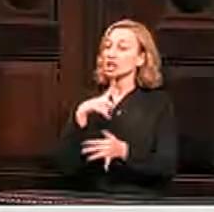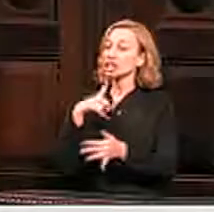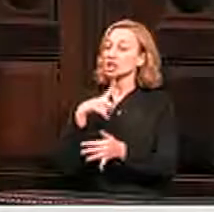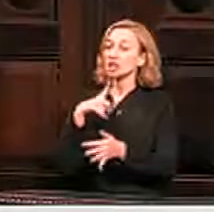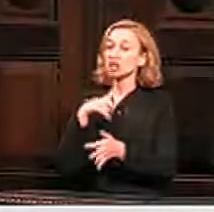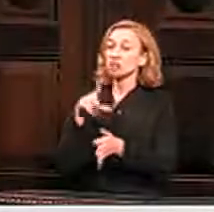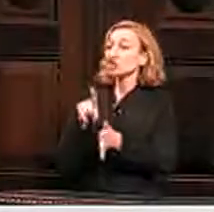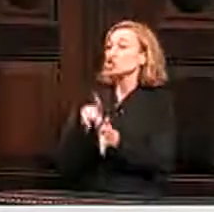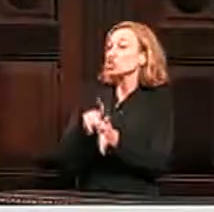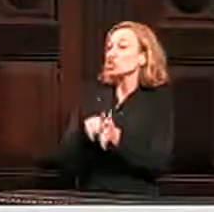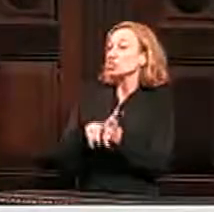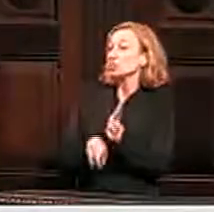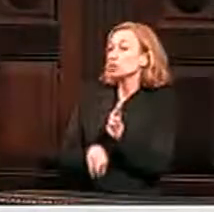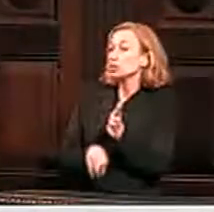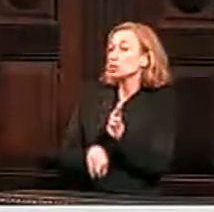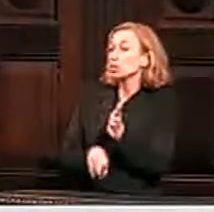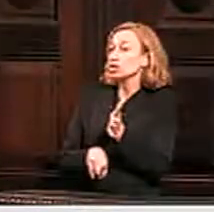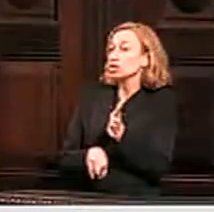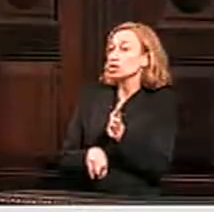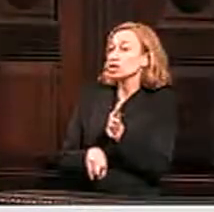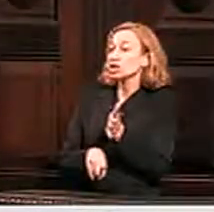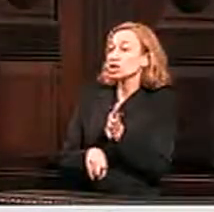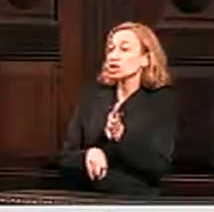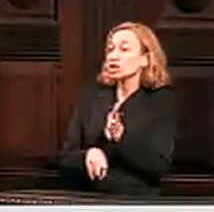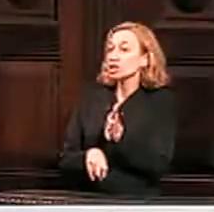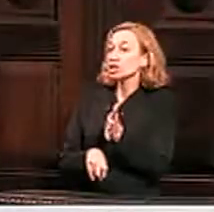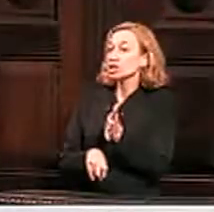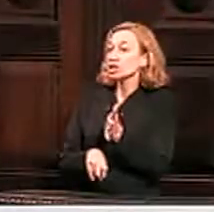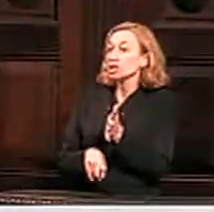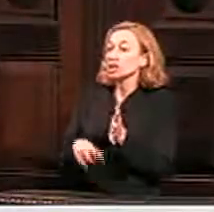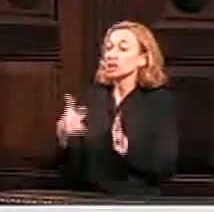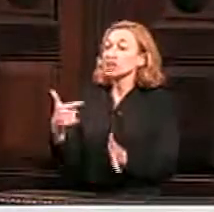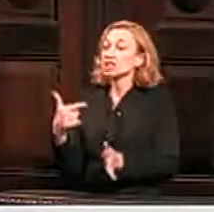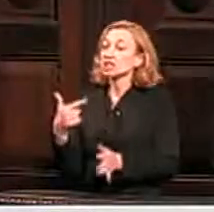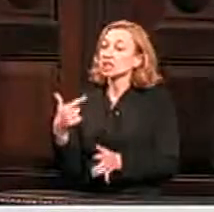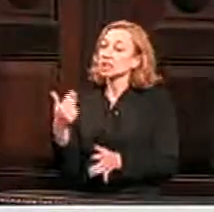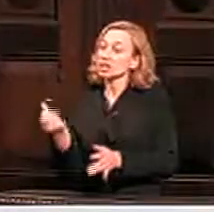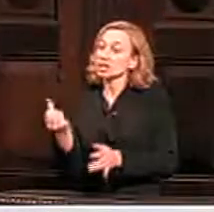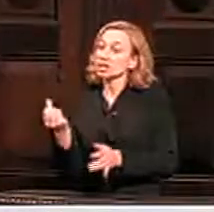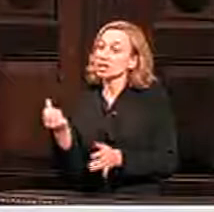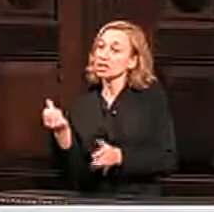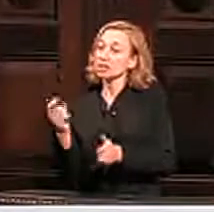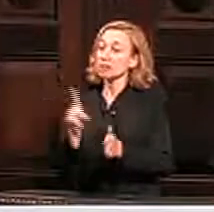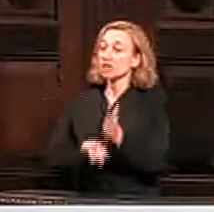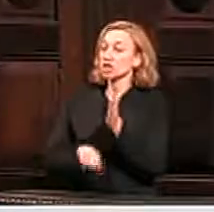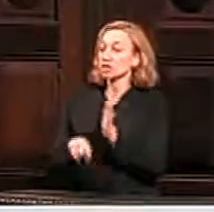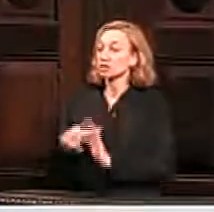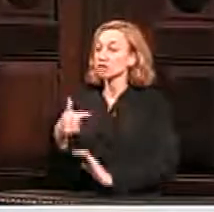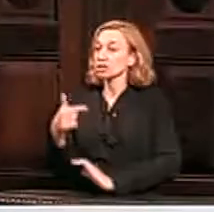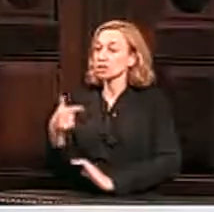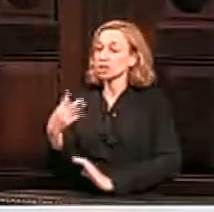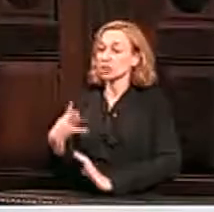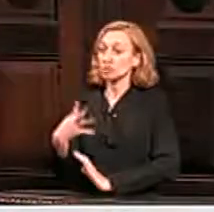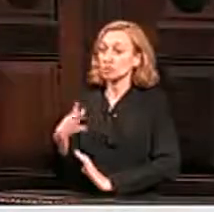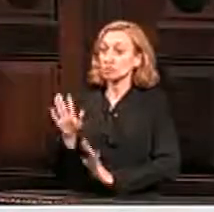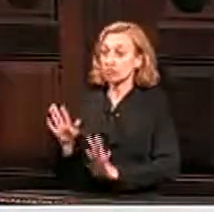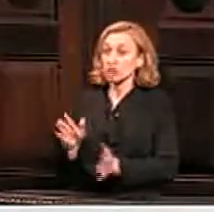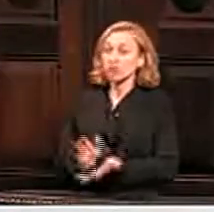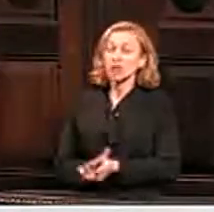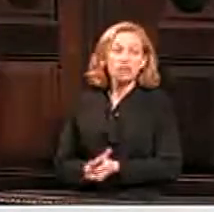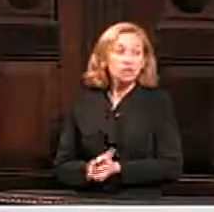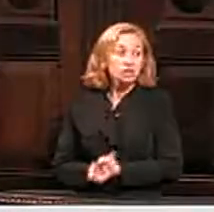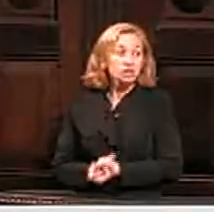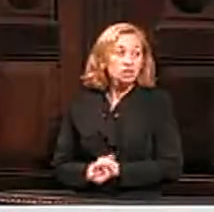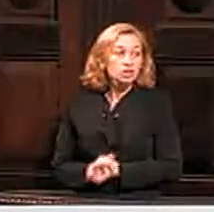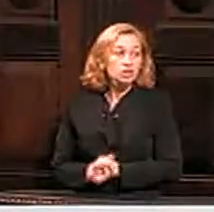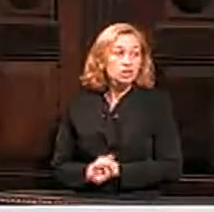reduzir a alíquota do ICMS de 16% para 14%. Primeiro é bom dizer, quase 2/3